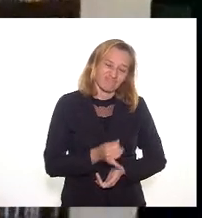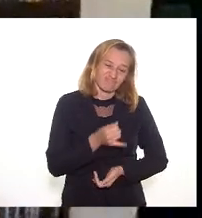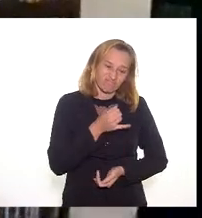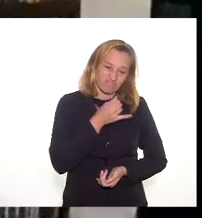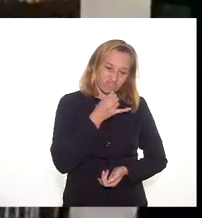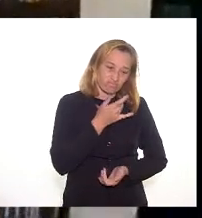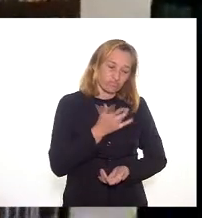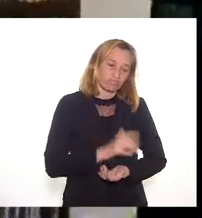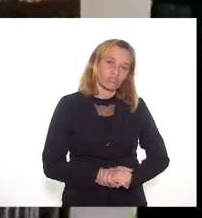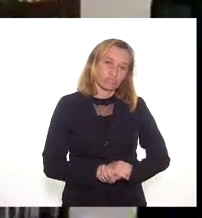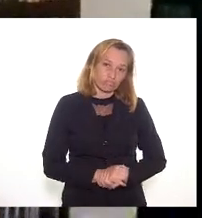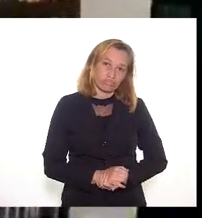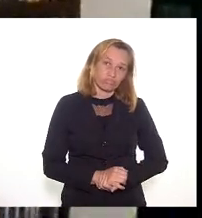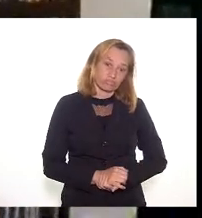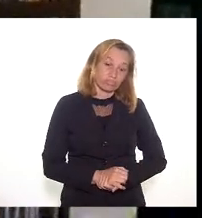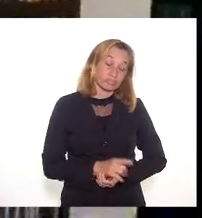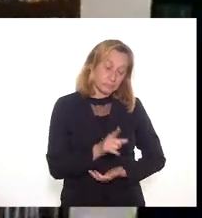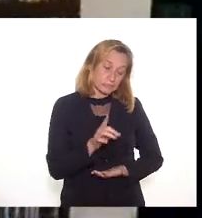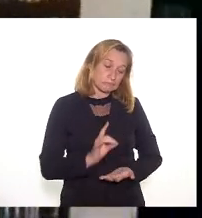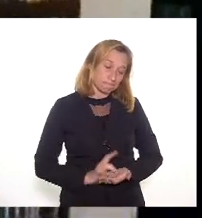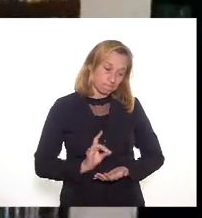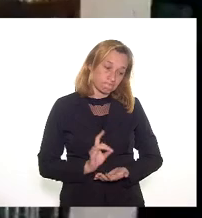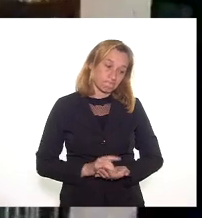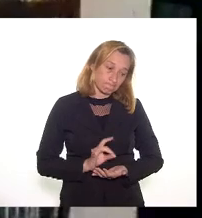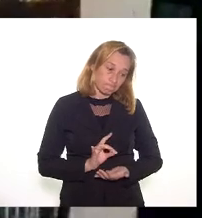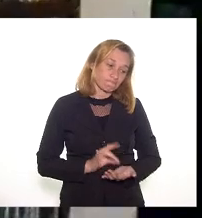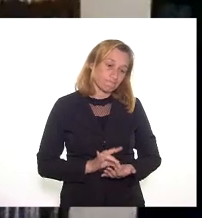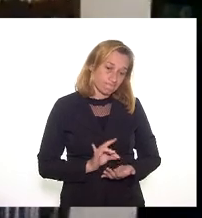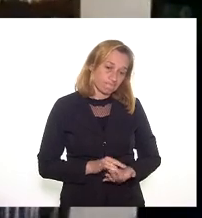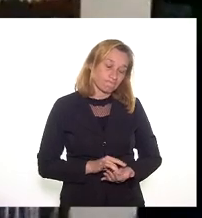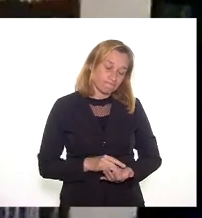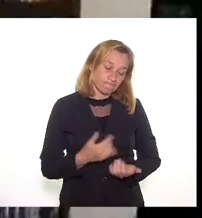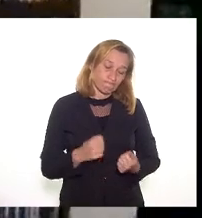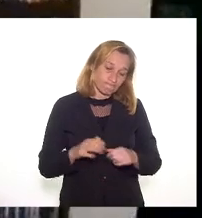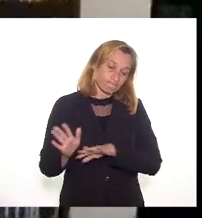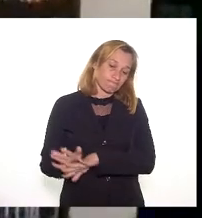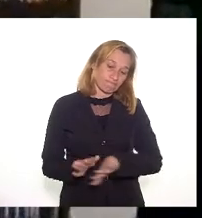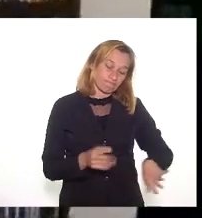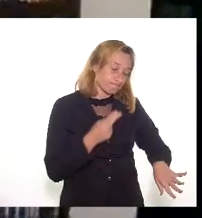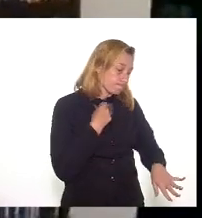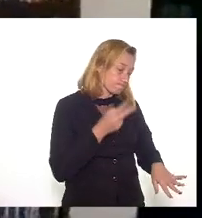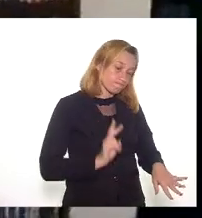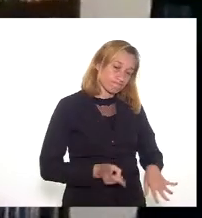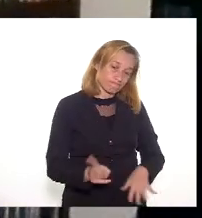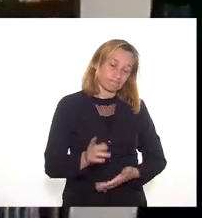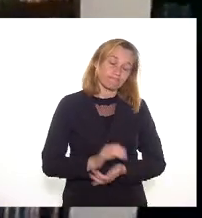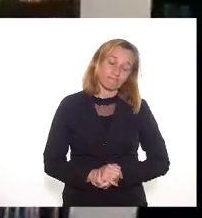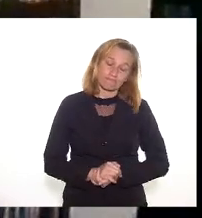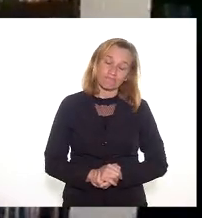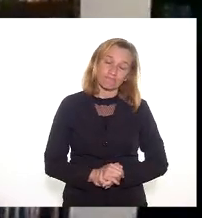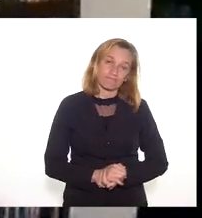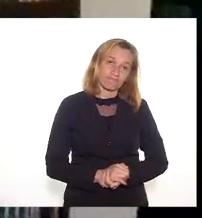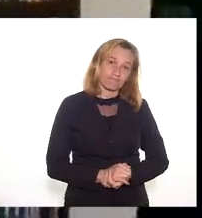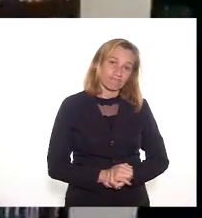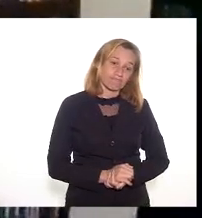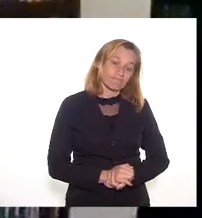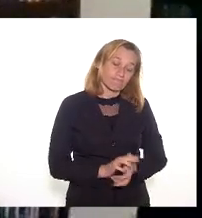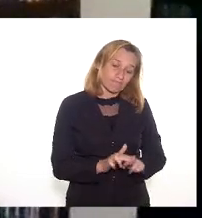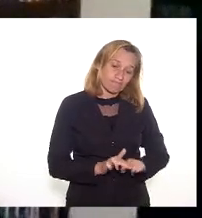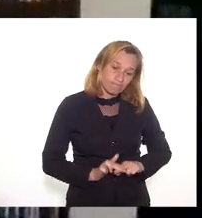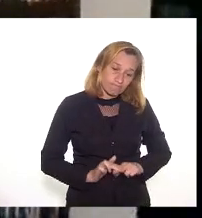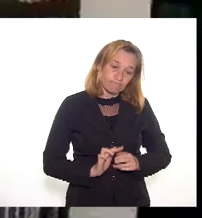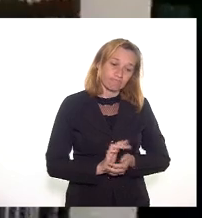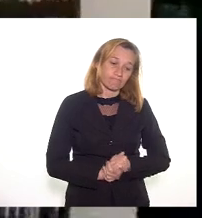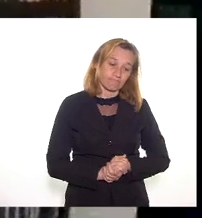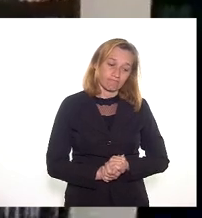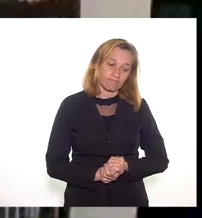isso daí realmente tem que passar não pode continuar de maneira que por isto que eu